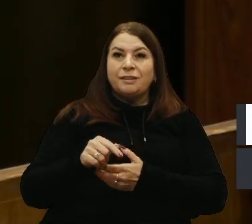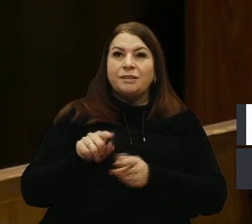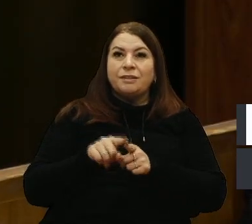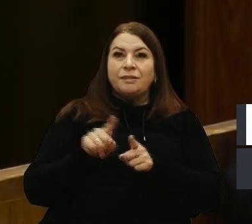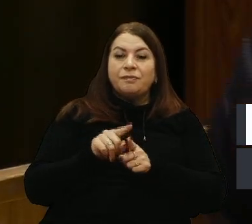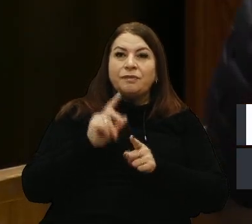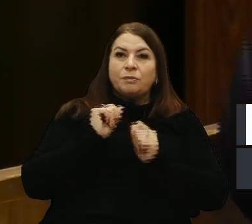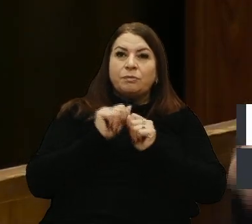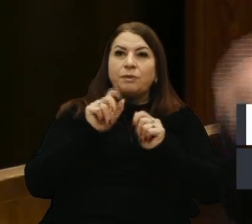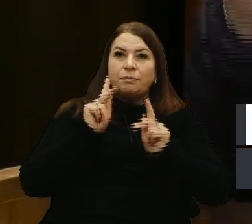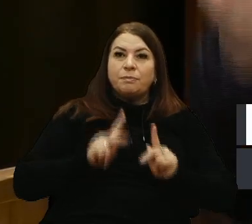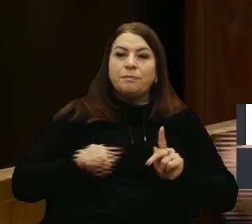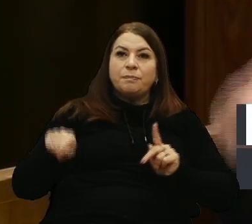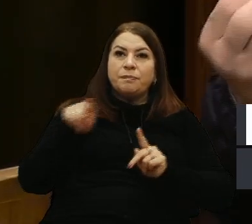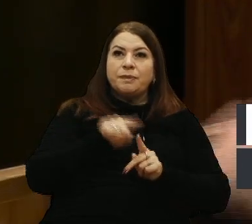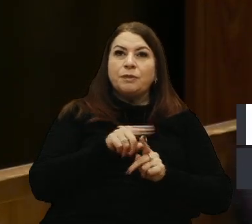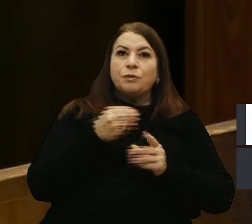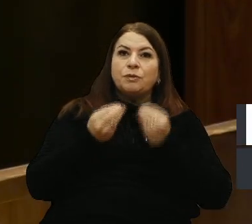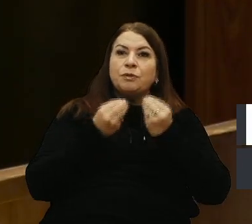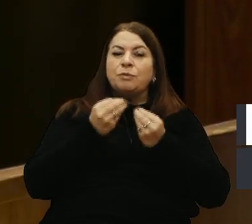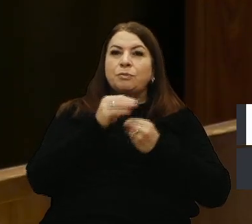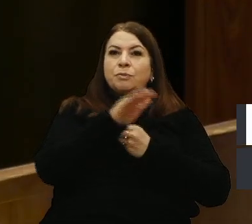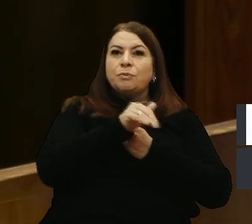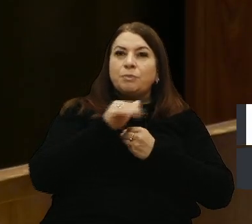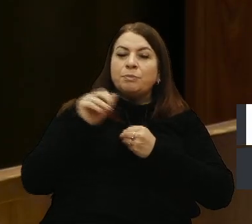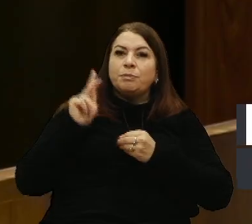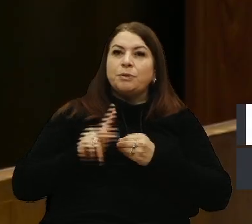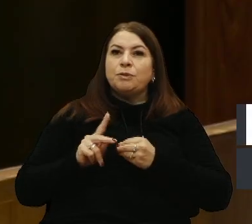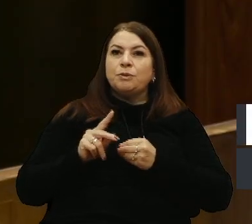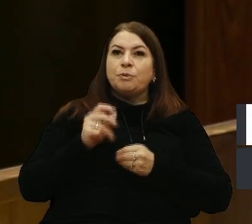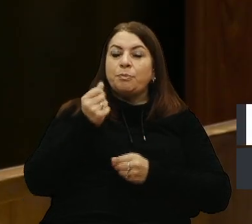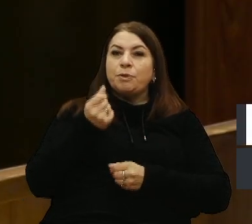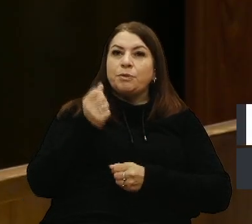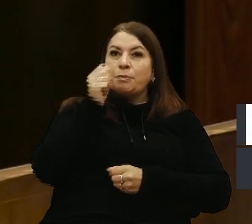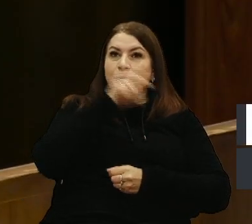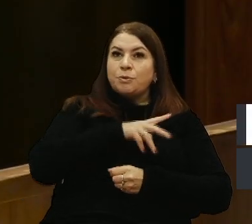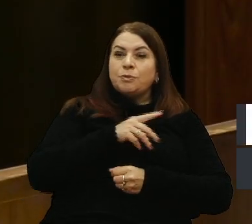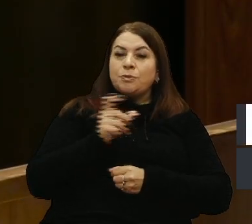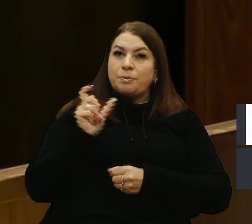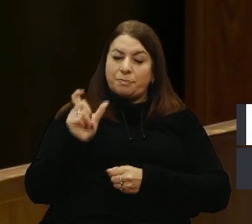atrair passageiros. Como que nós vamos atrair passageiro com o preço absurdo da passagem?